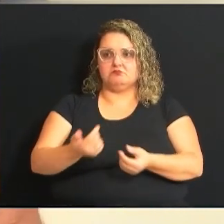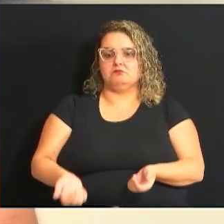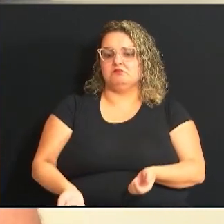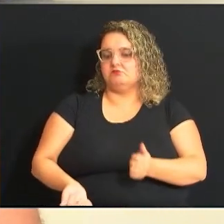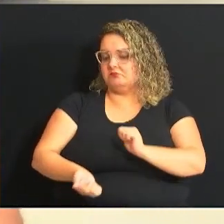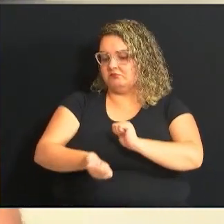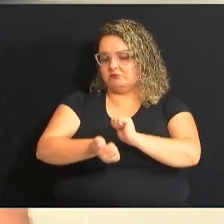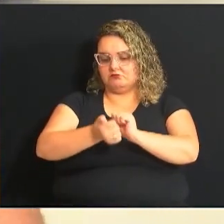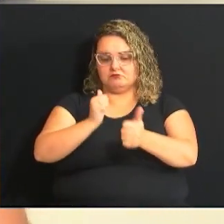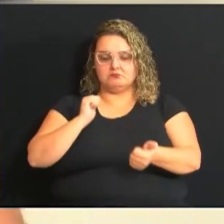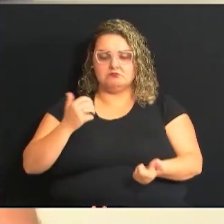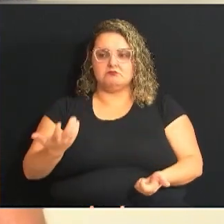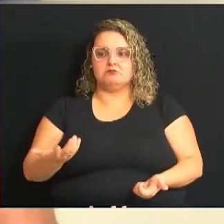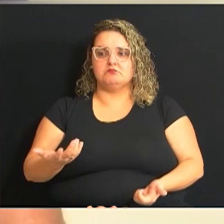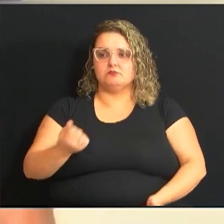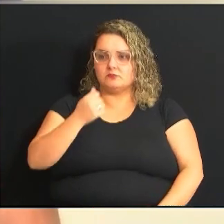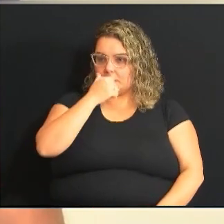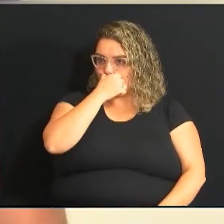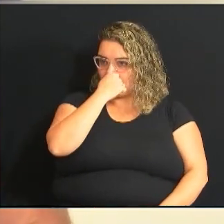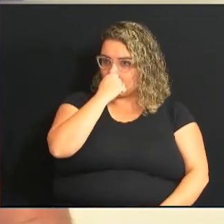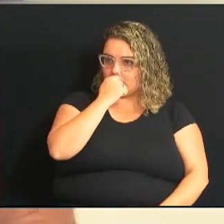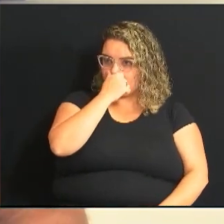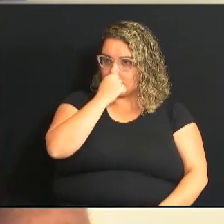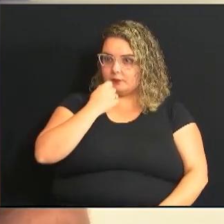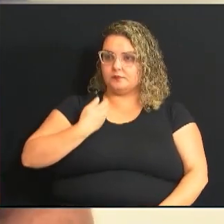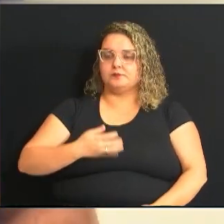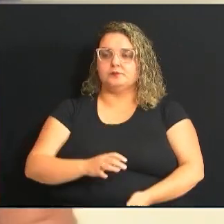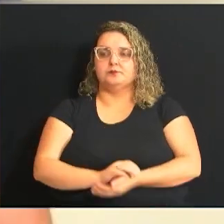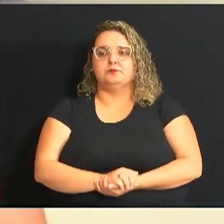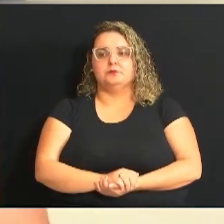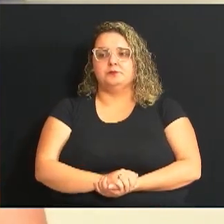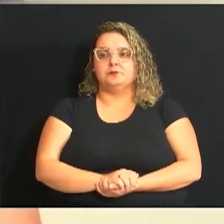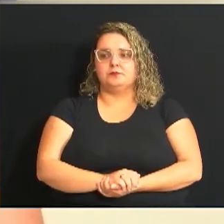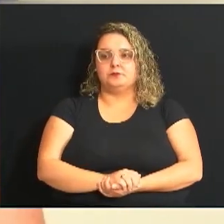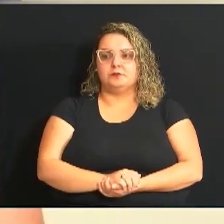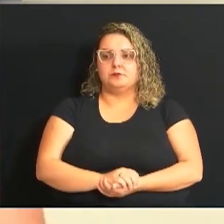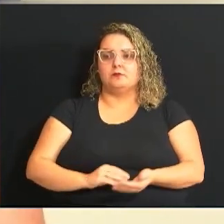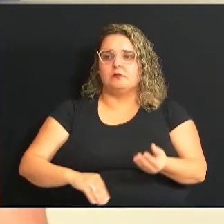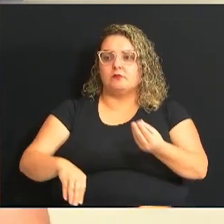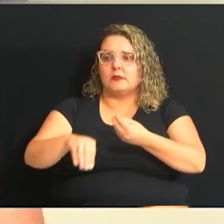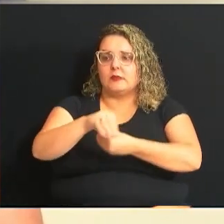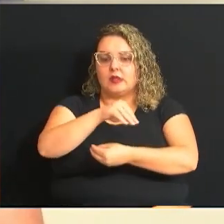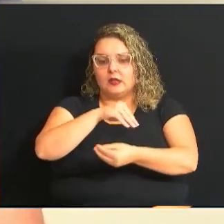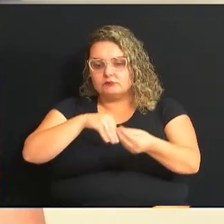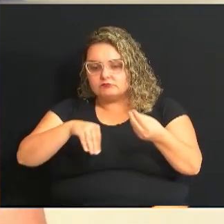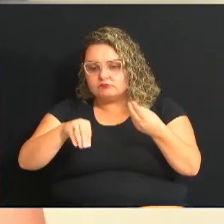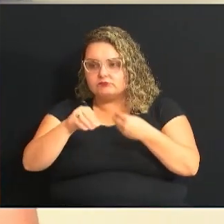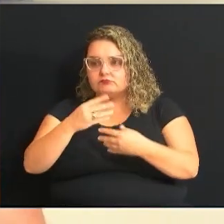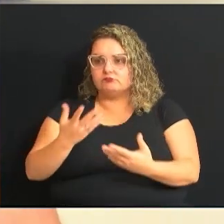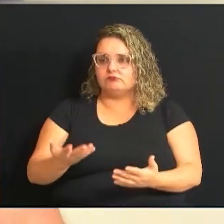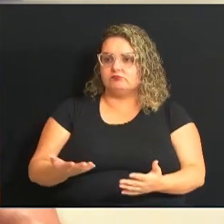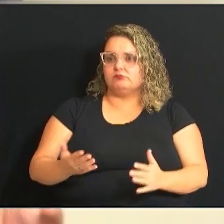artísticas, esportivas. O primeiro FACI se assemelhava muito àquilo que a gente chamaria uma mescla